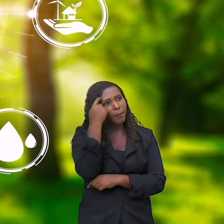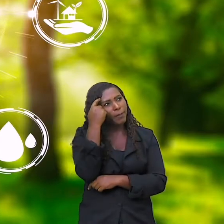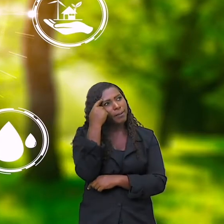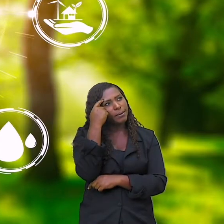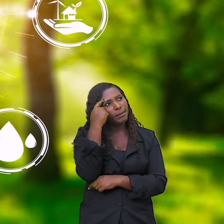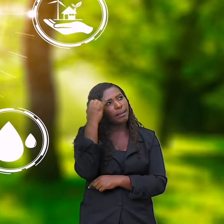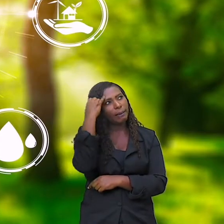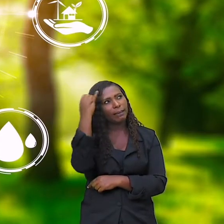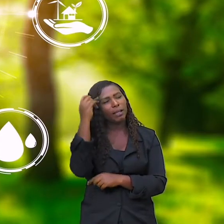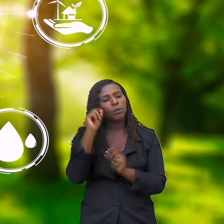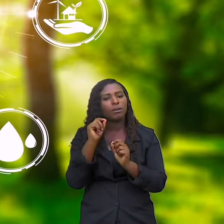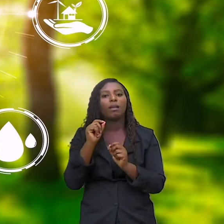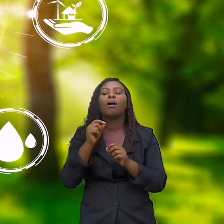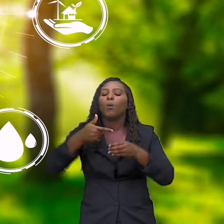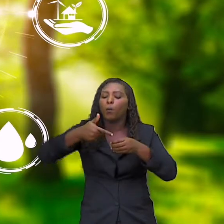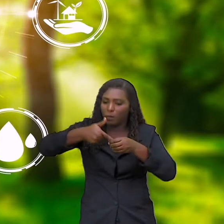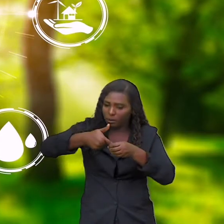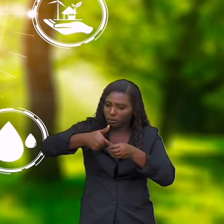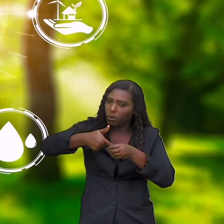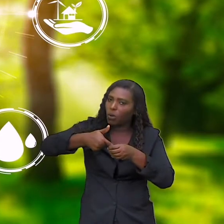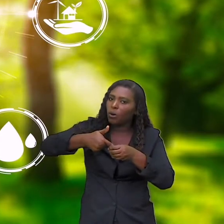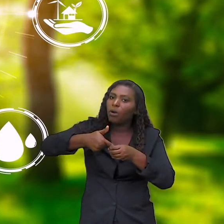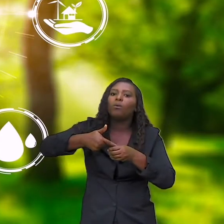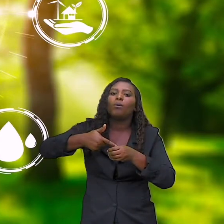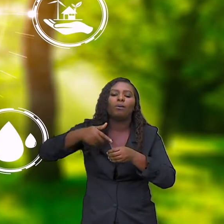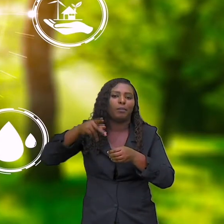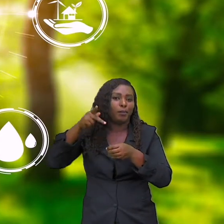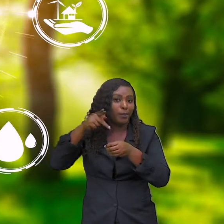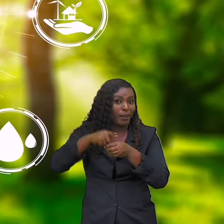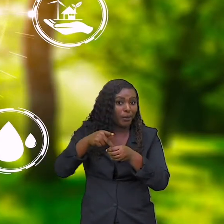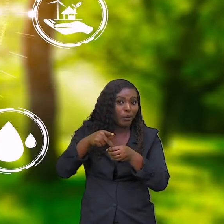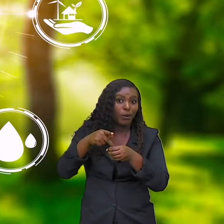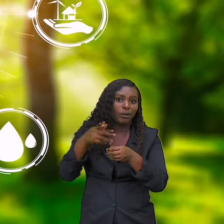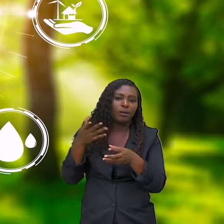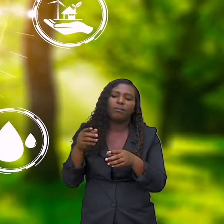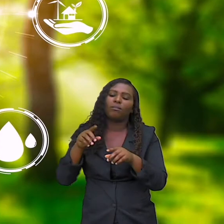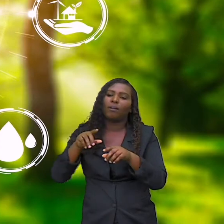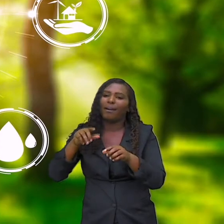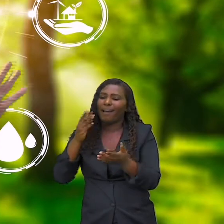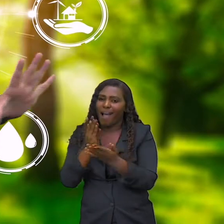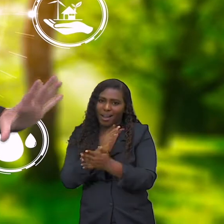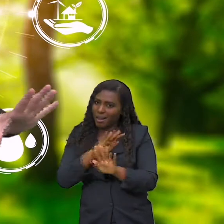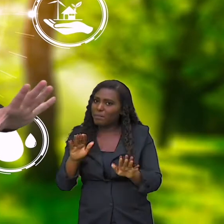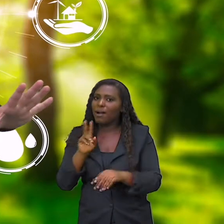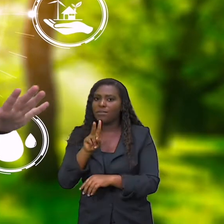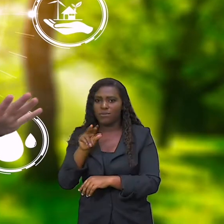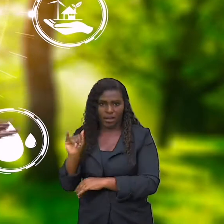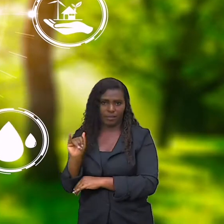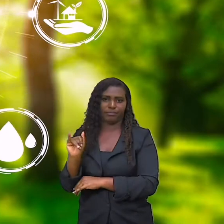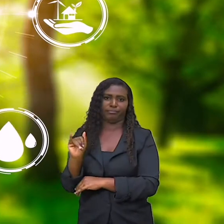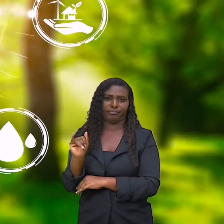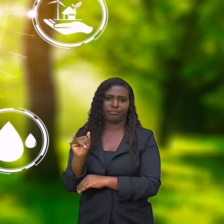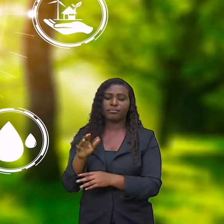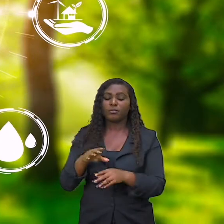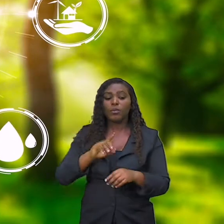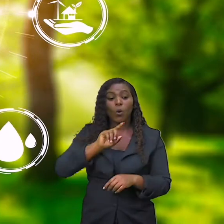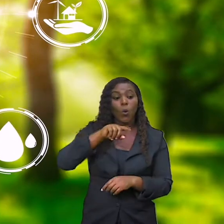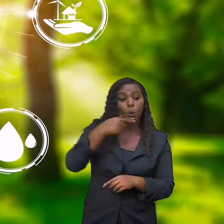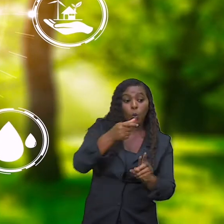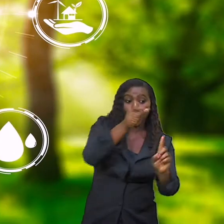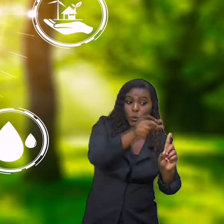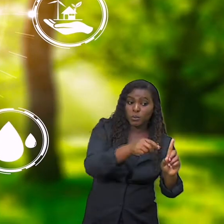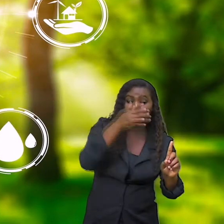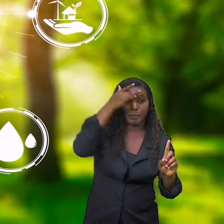décadas. Outros preveem que poderá durar mais 100 anos. Uma das poucas certezas que se tem é